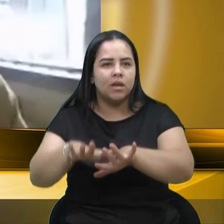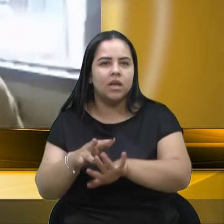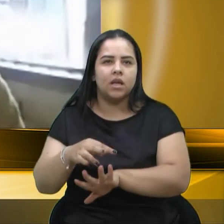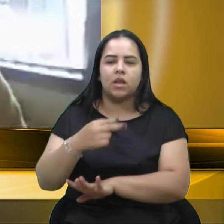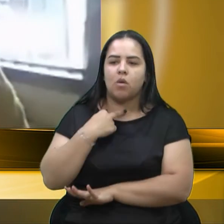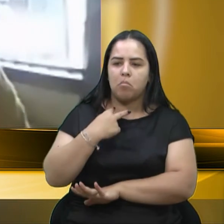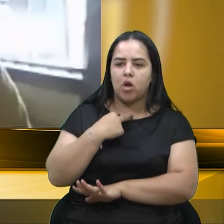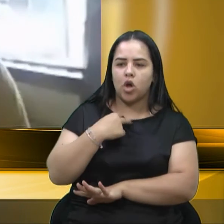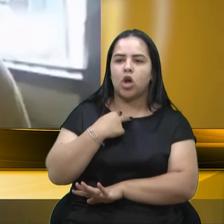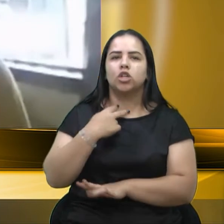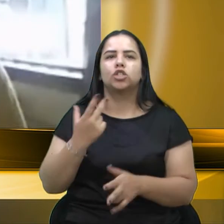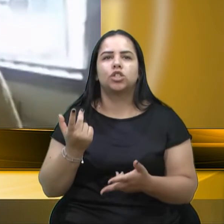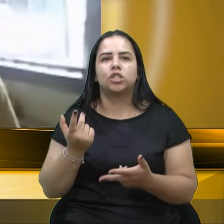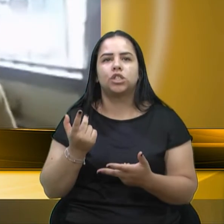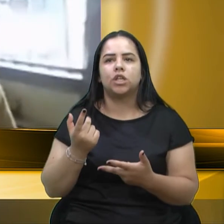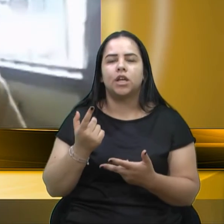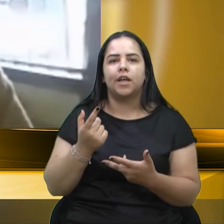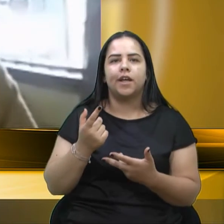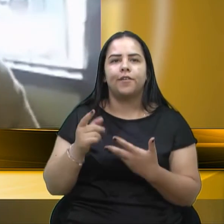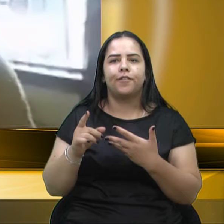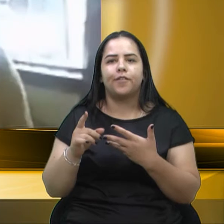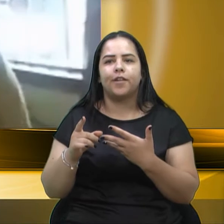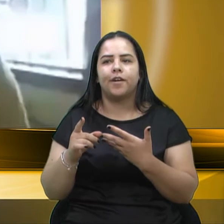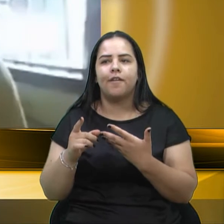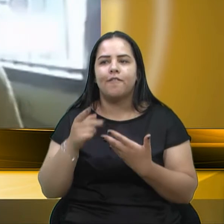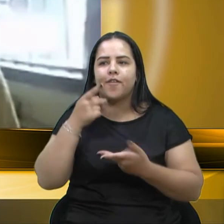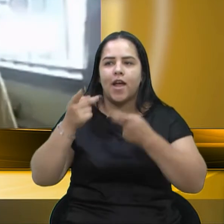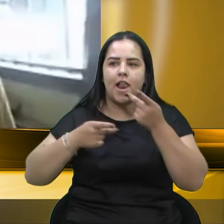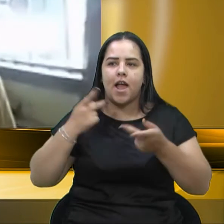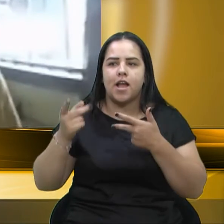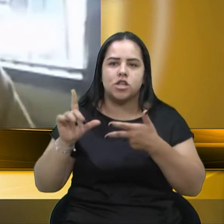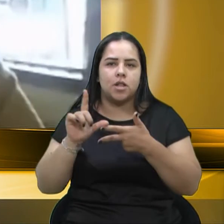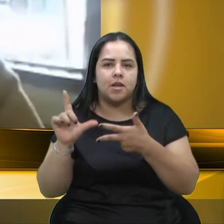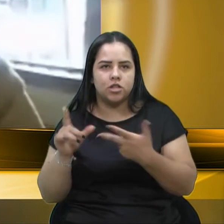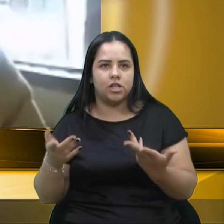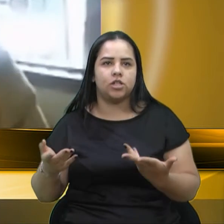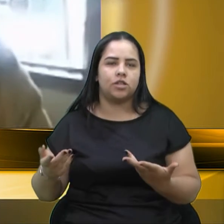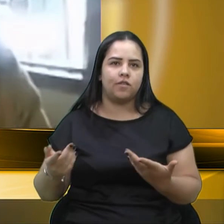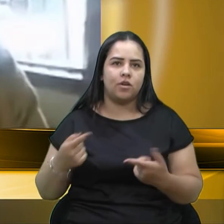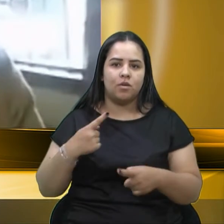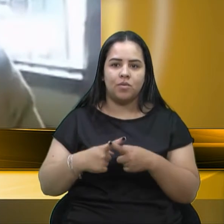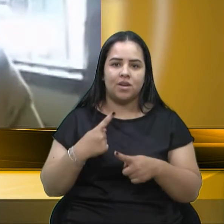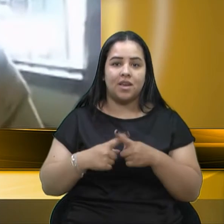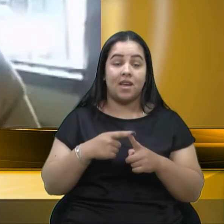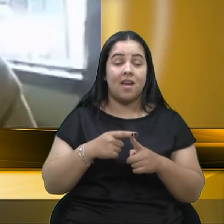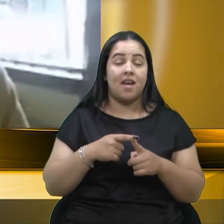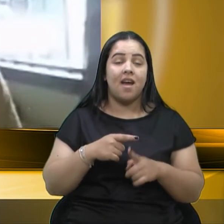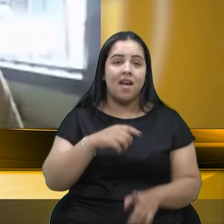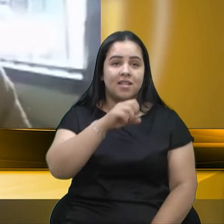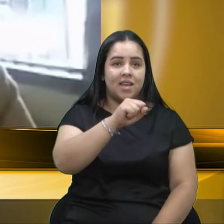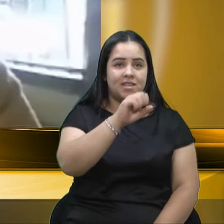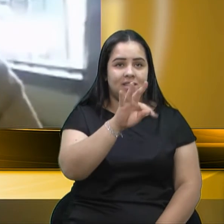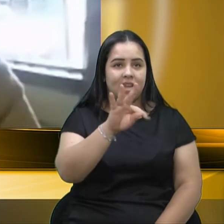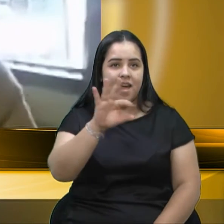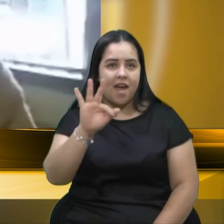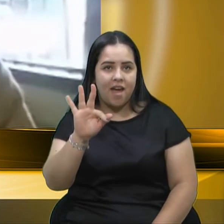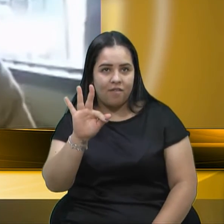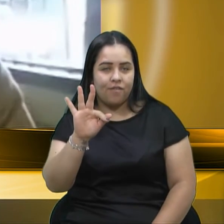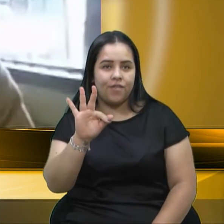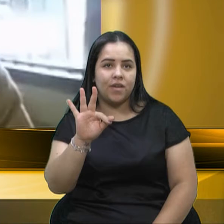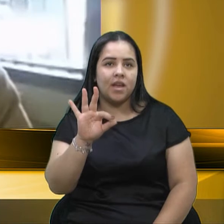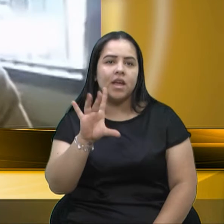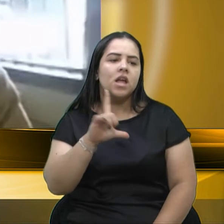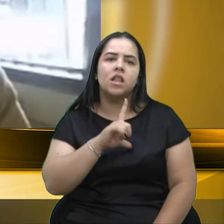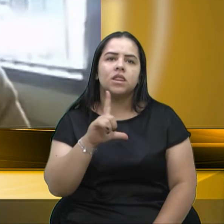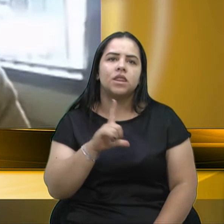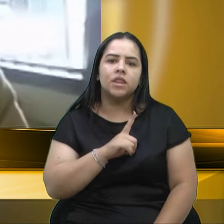o vereador Fantinel, semana passada, trouxe que, na verdade, é uma fake news, né? Porque a decisão do STF é que as competências